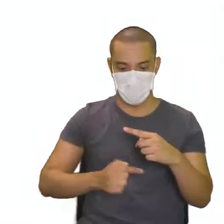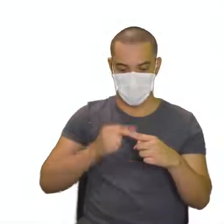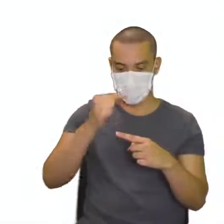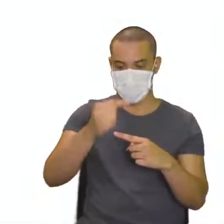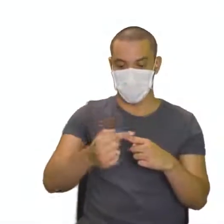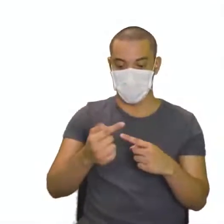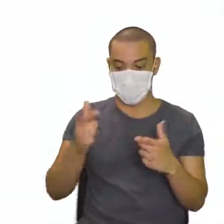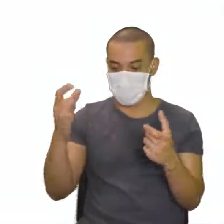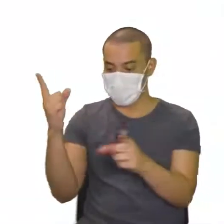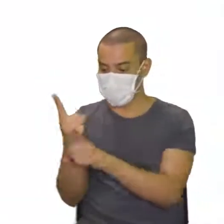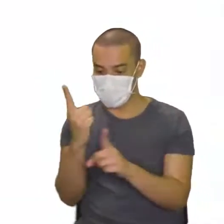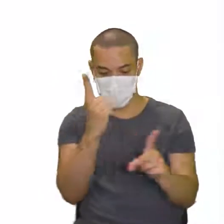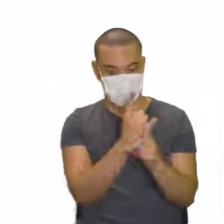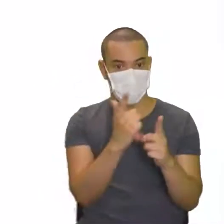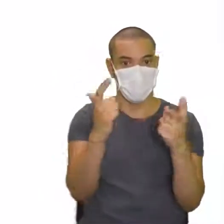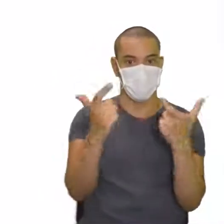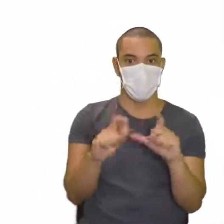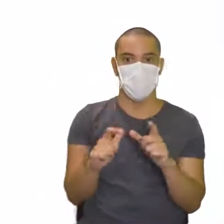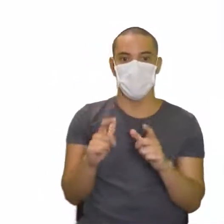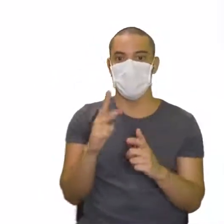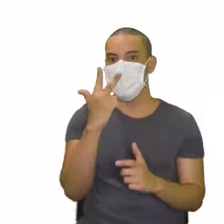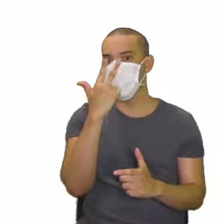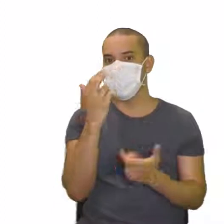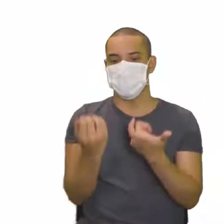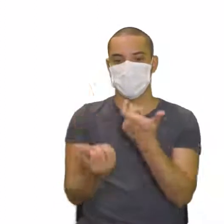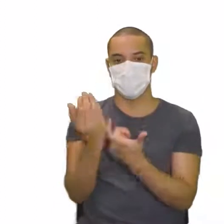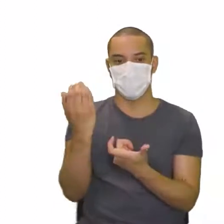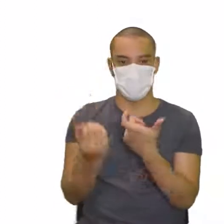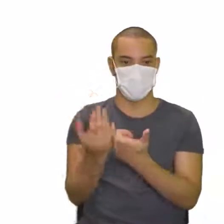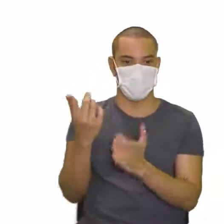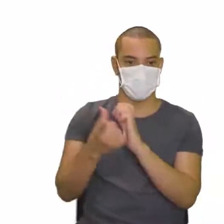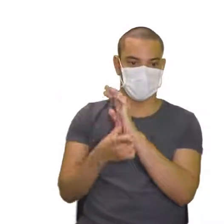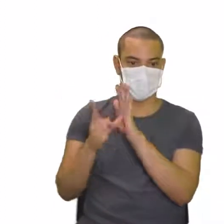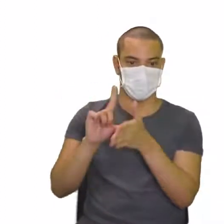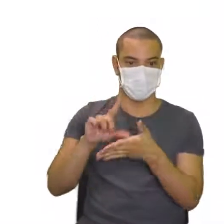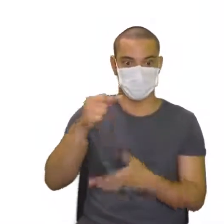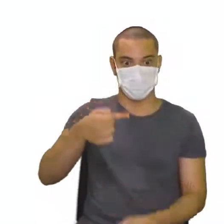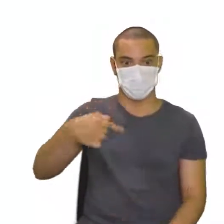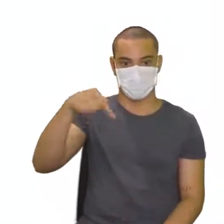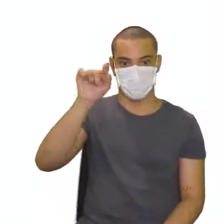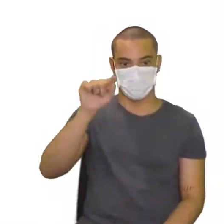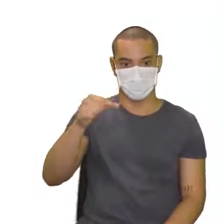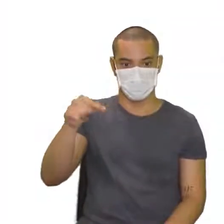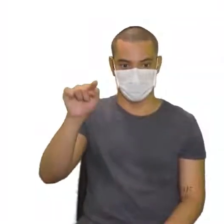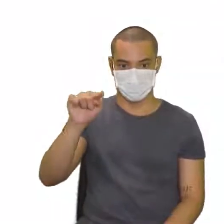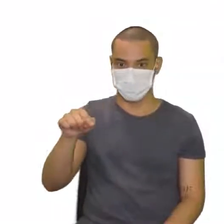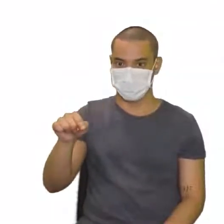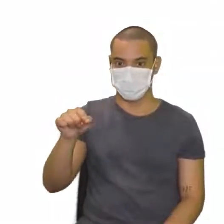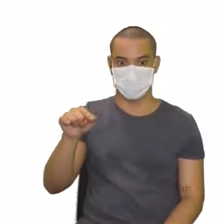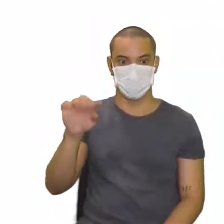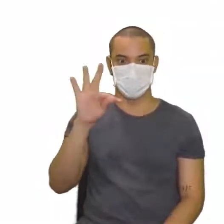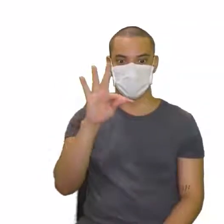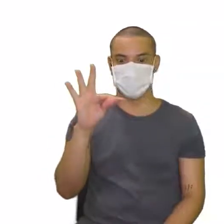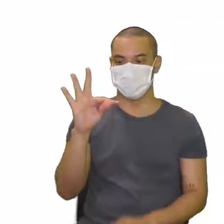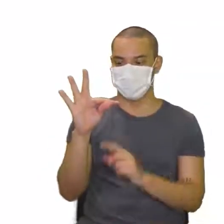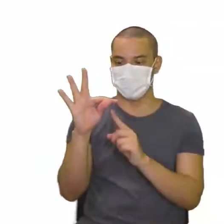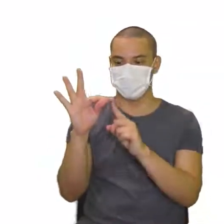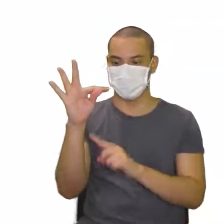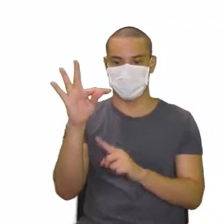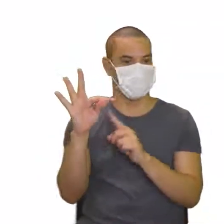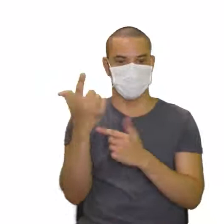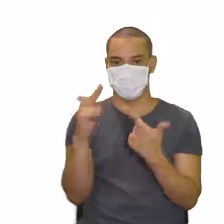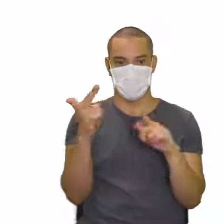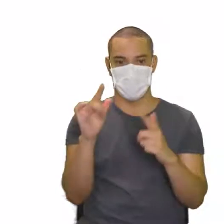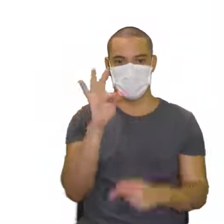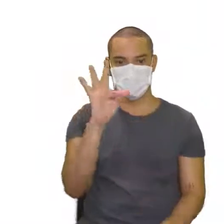ela se encontra. É bem parecida com a forma anterior, só tira aqui o pi. Vocês podem perceber que essa aqui está sem o